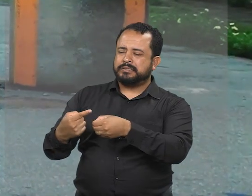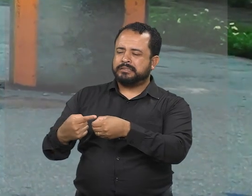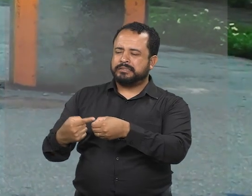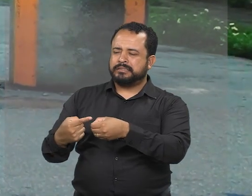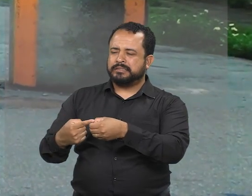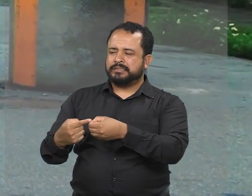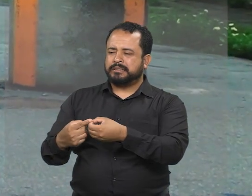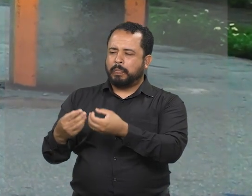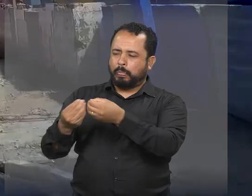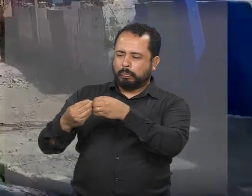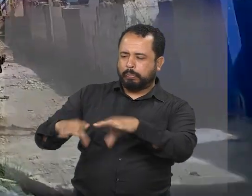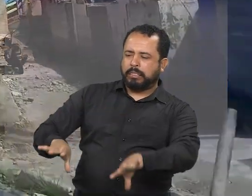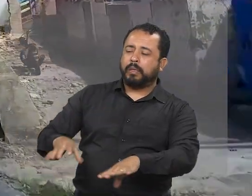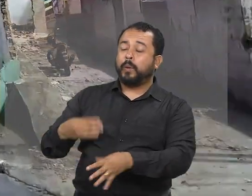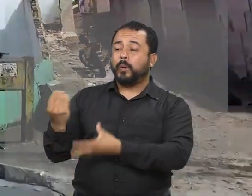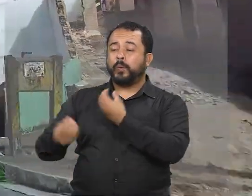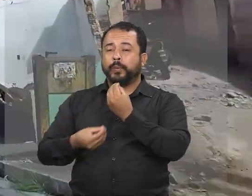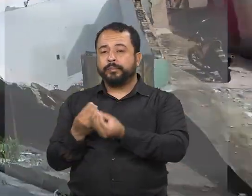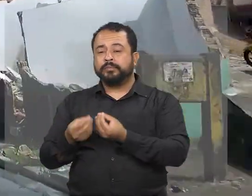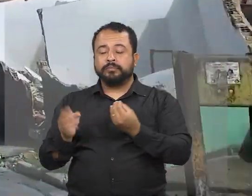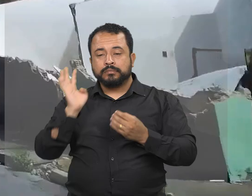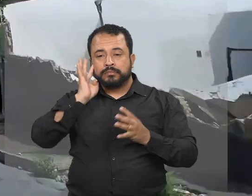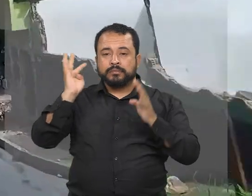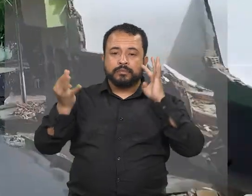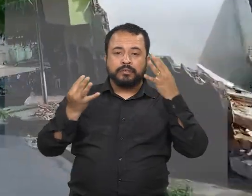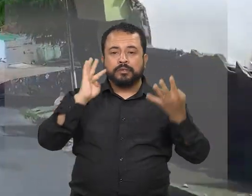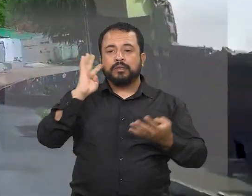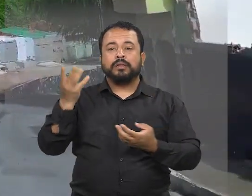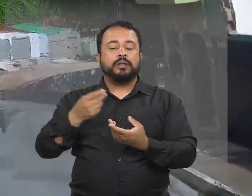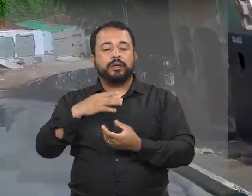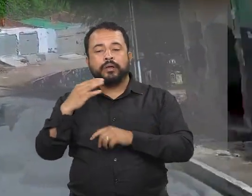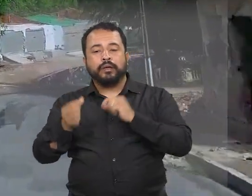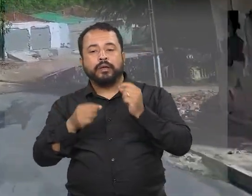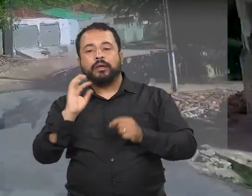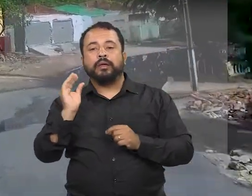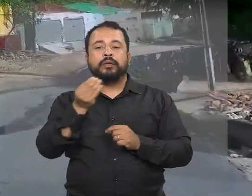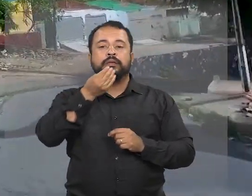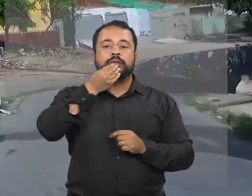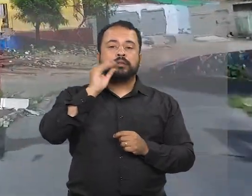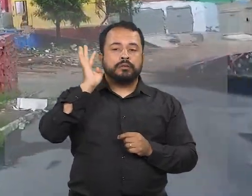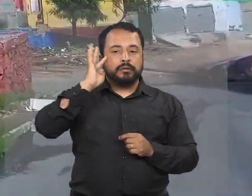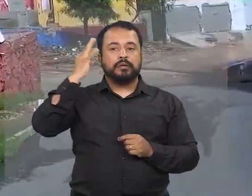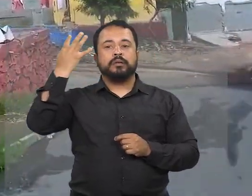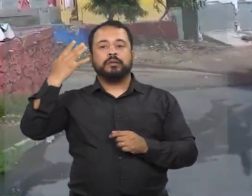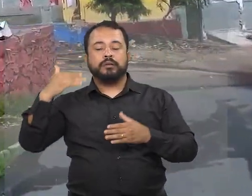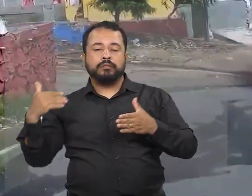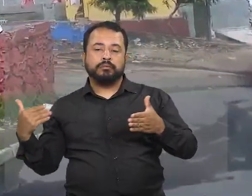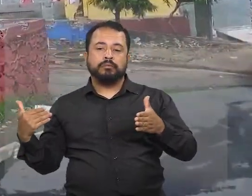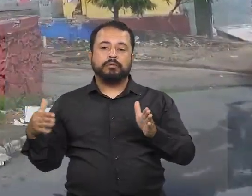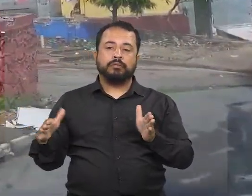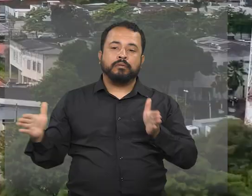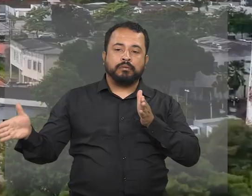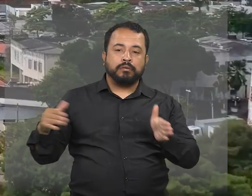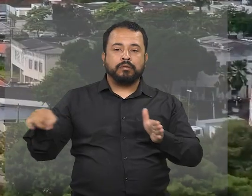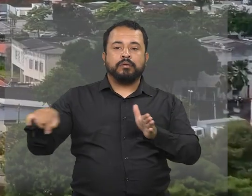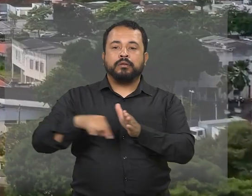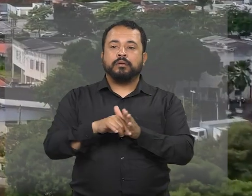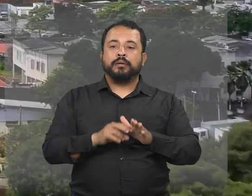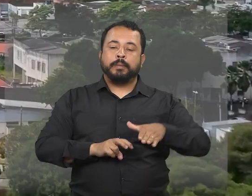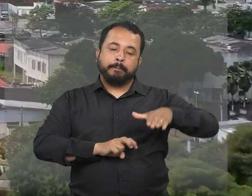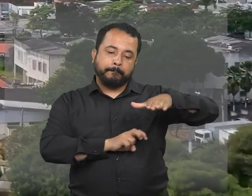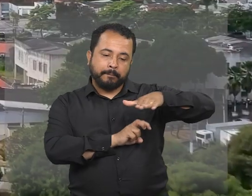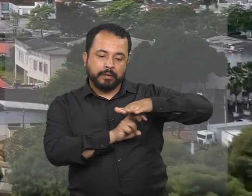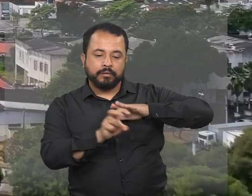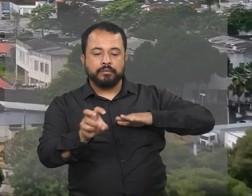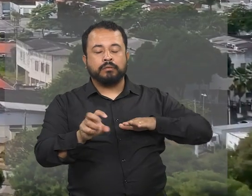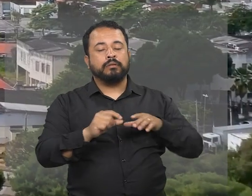cidade a fluidez perdida. Entre as alternativas estudadas, surge a possibilidade de soluções de médio prazo, como um metrô